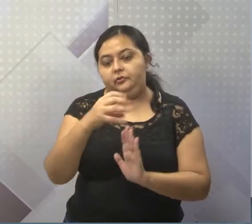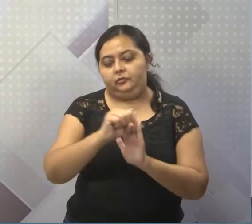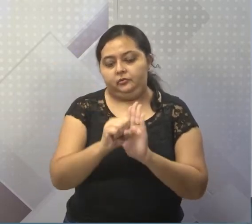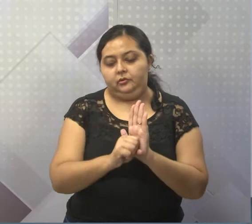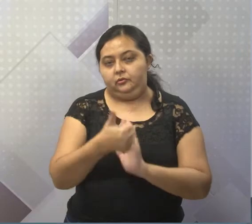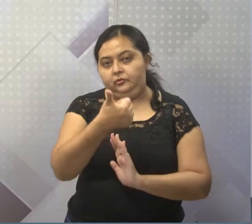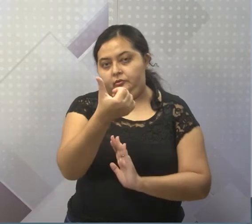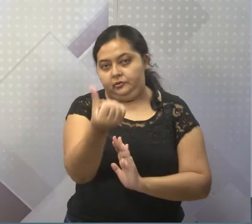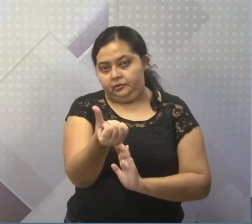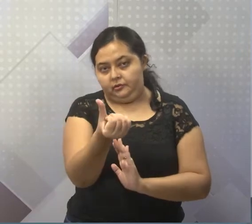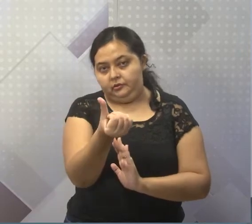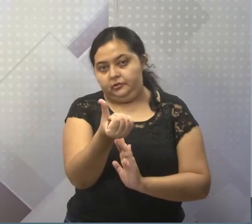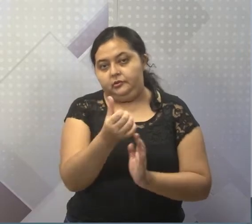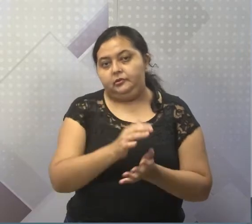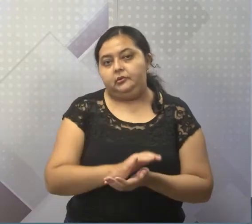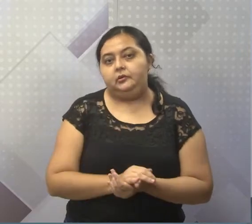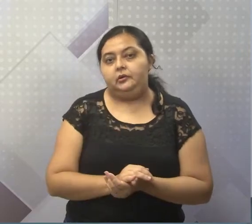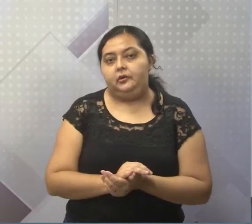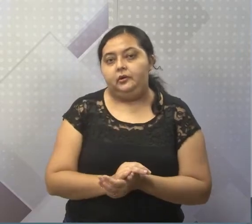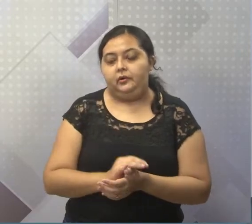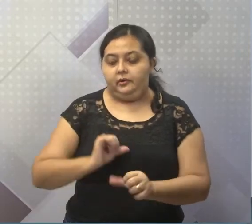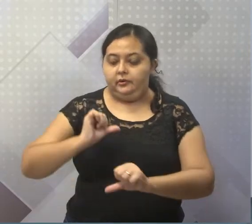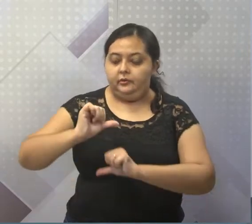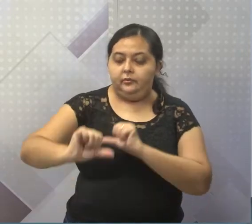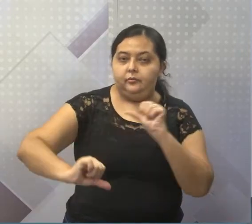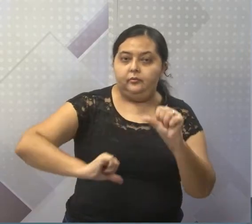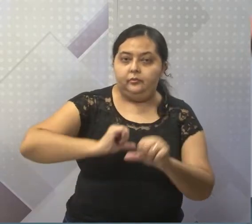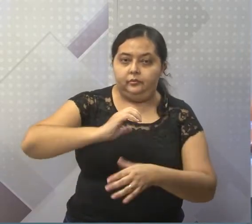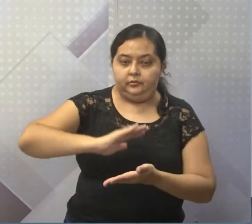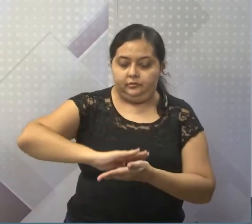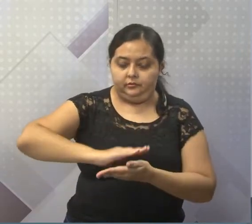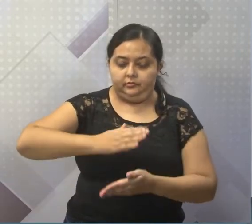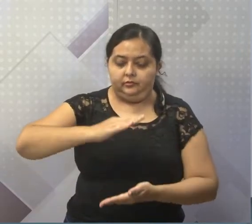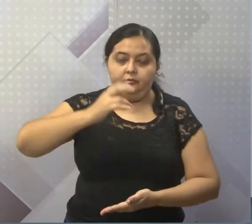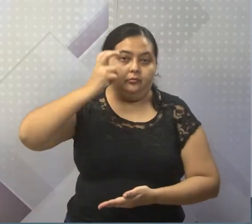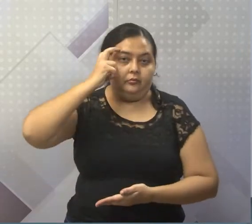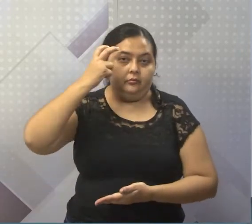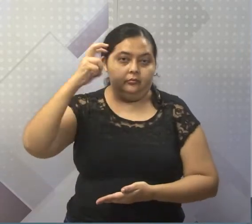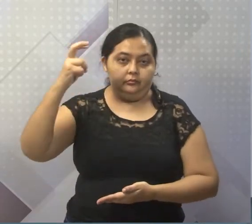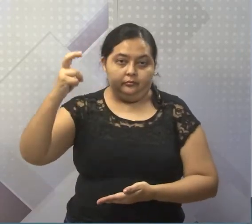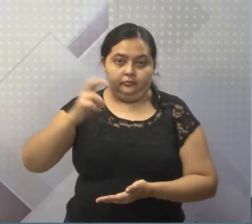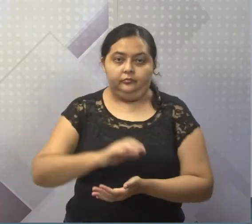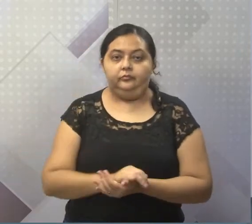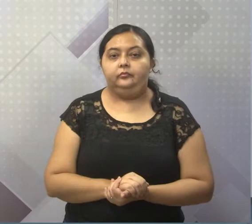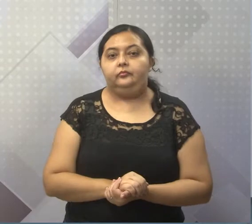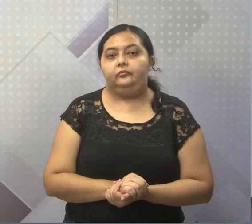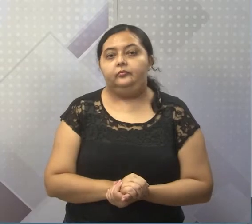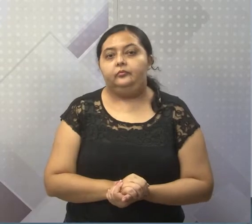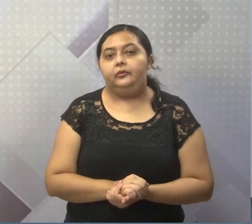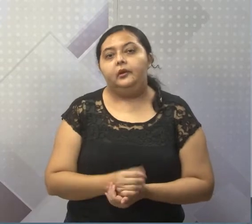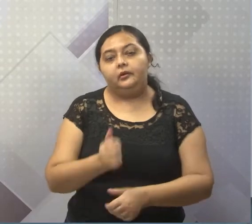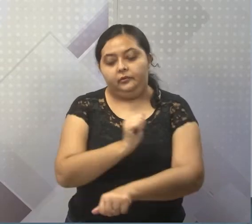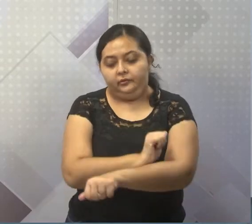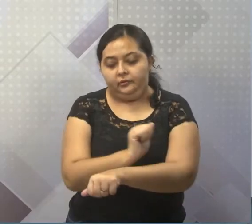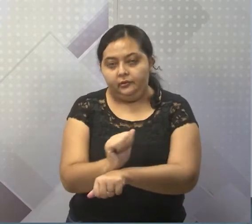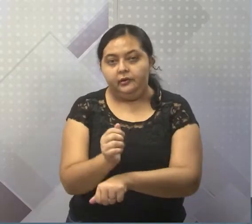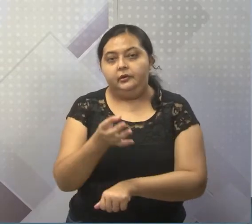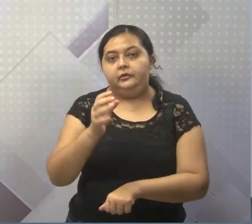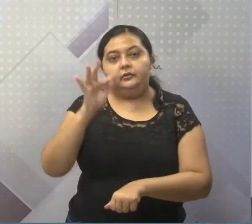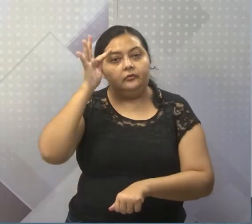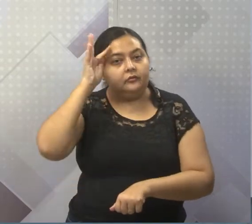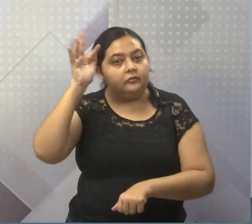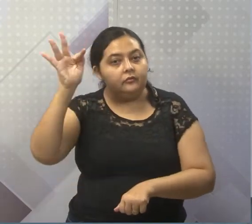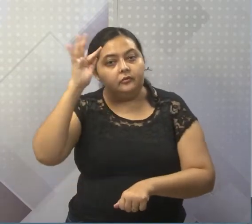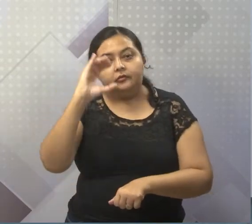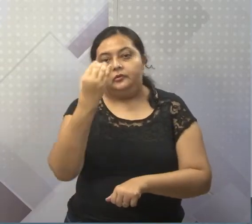século 16 falando sobre essa questão dessa transição do renascimento cultural aonde mestre também com as artes com a filosofia